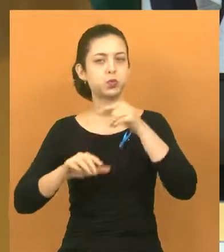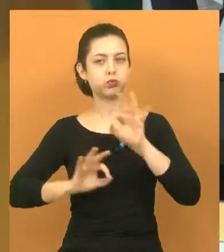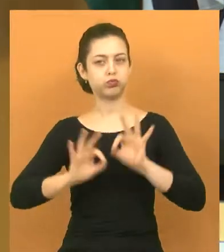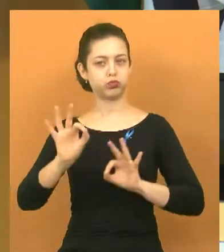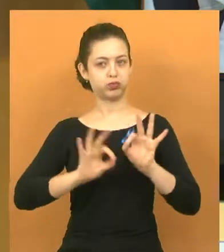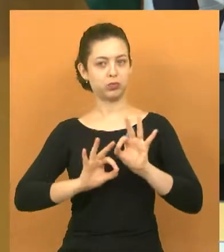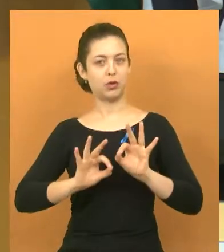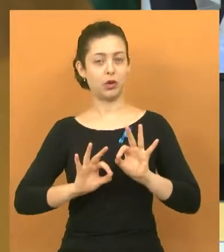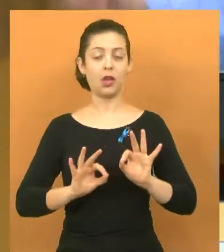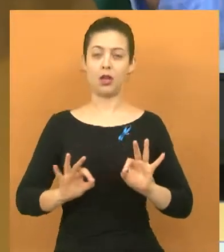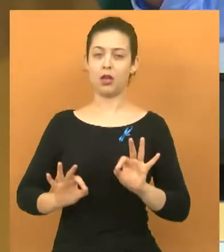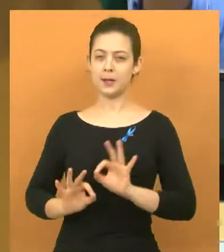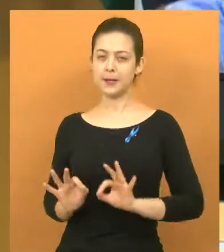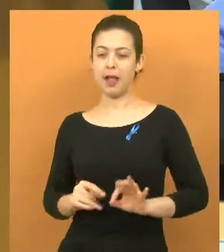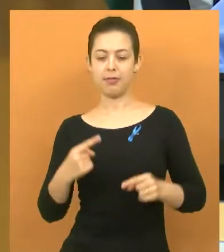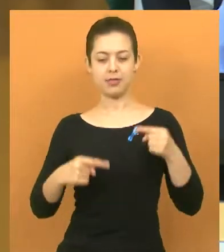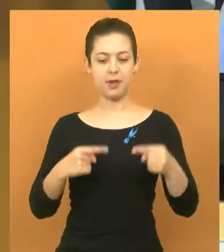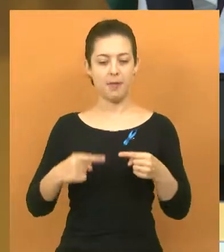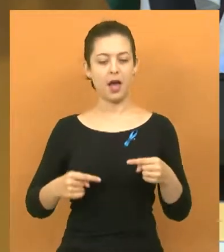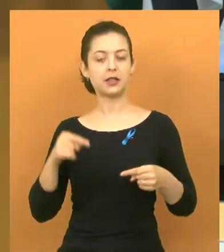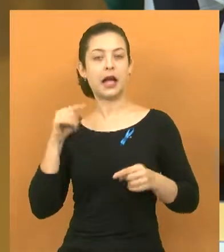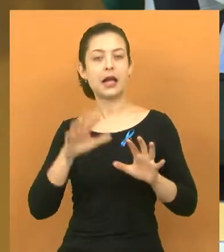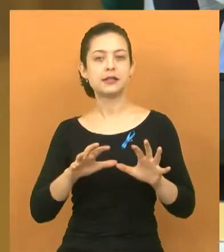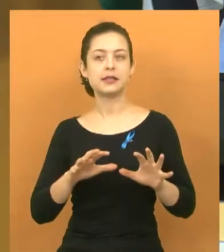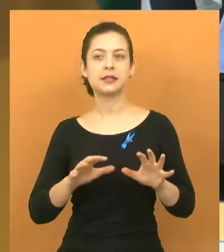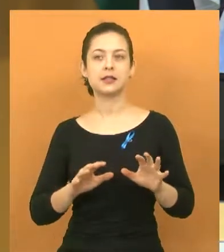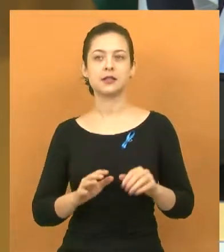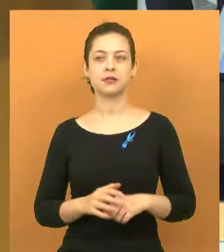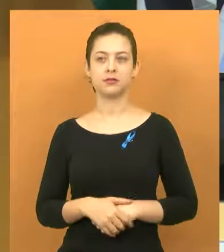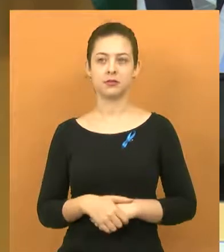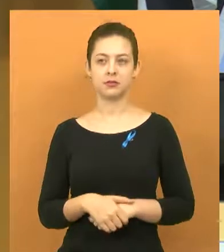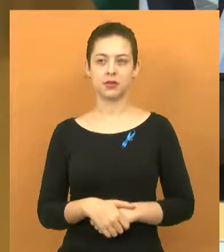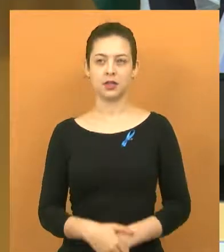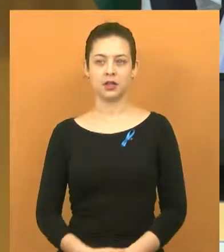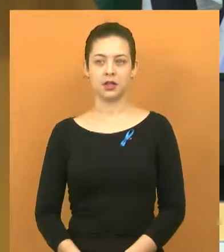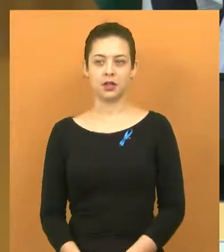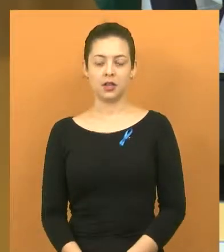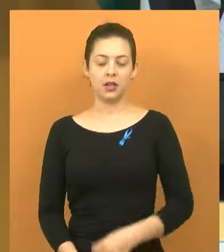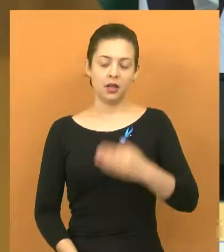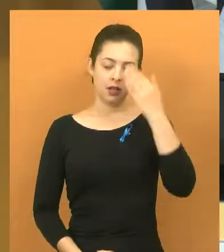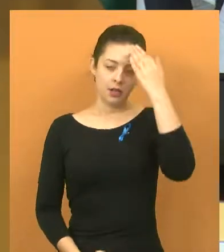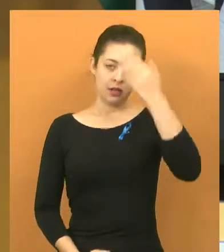você, Fernando. Aqui o debate tem que ser assim, democrático. Obrigado, vereador.